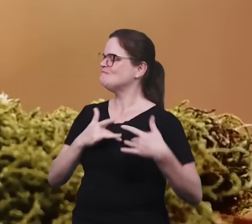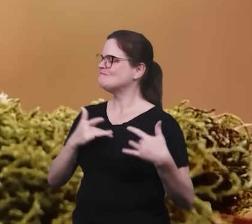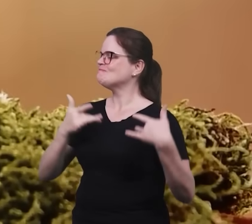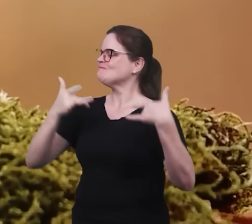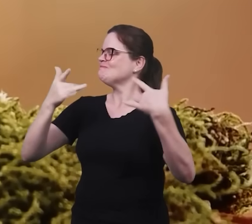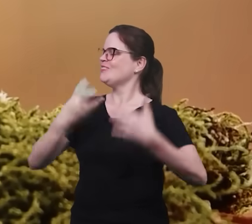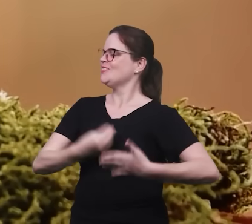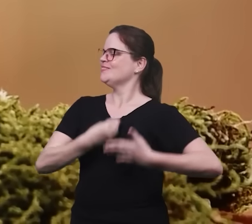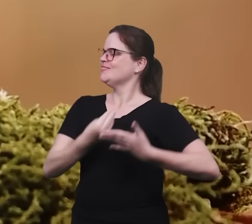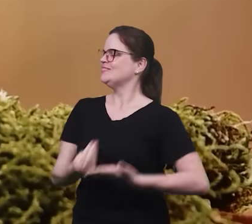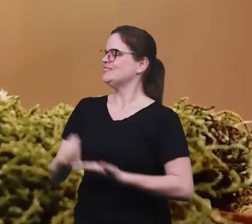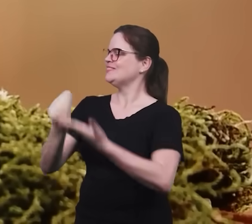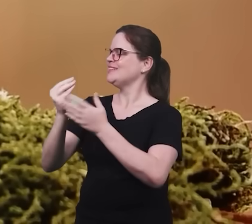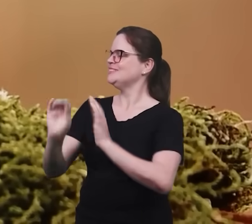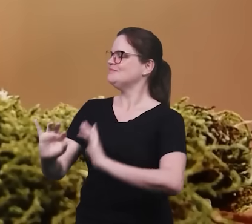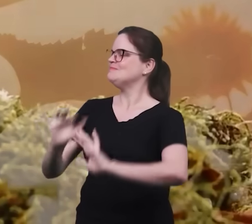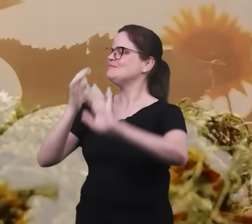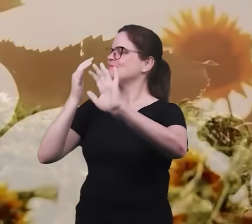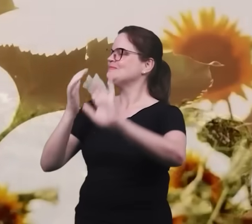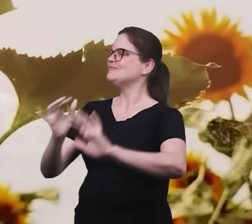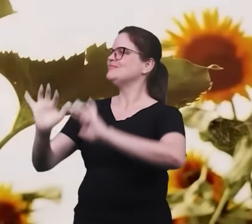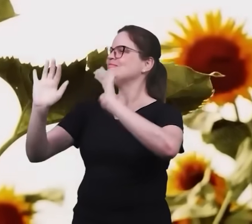cantando, sempre cantando,